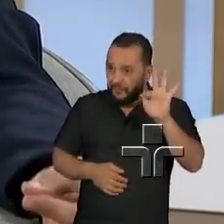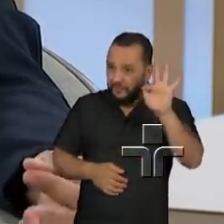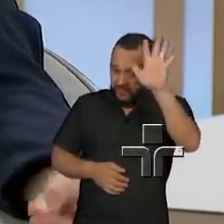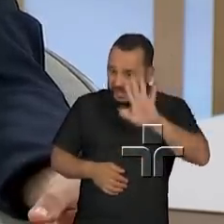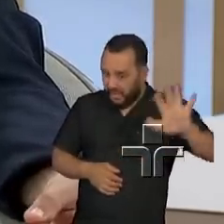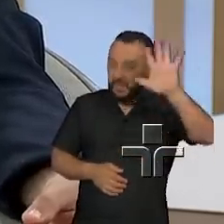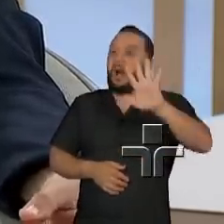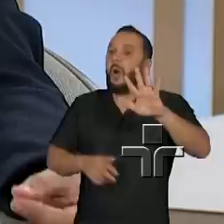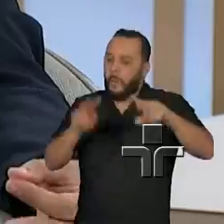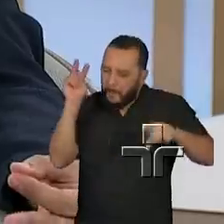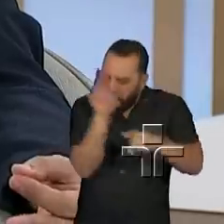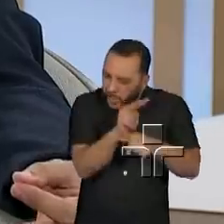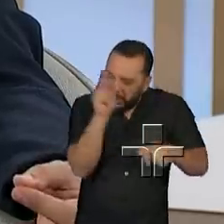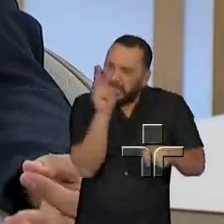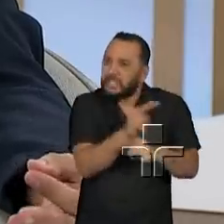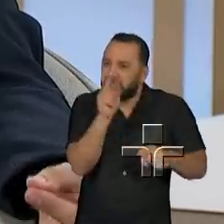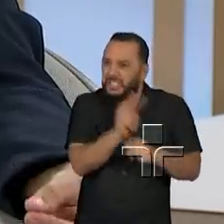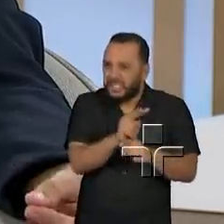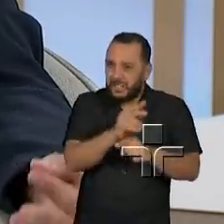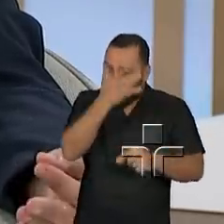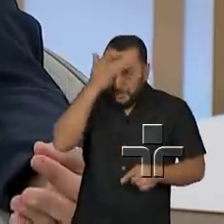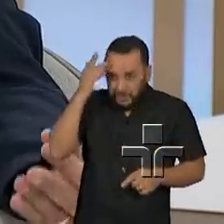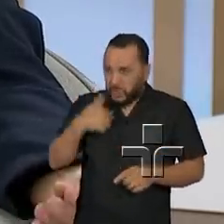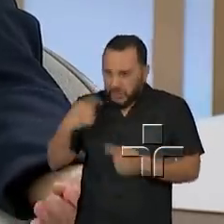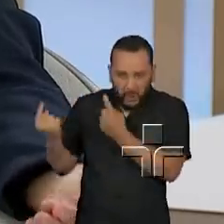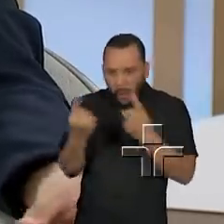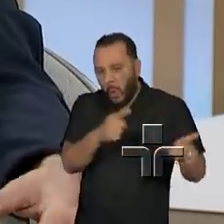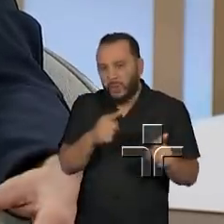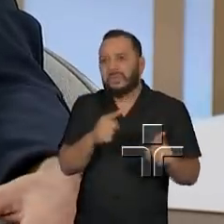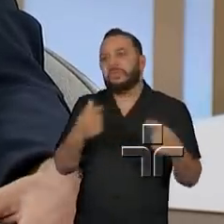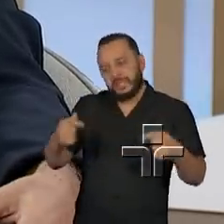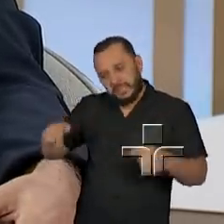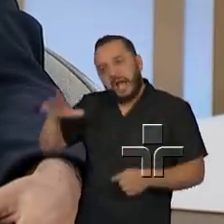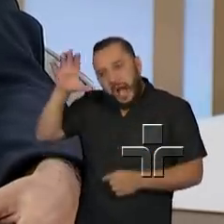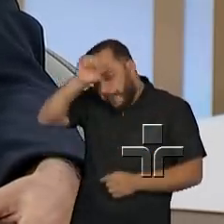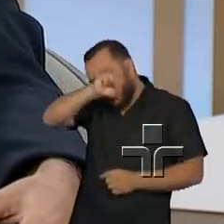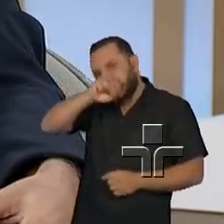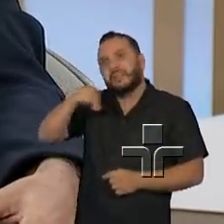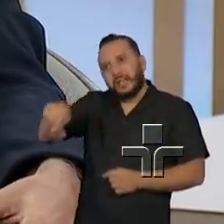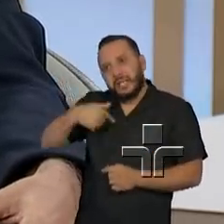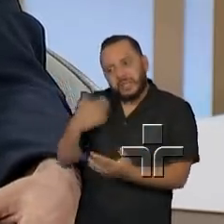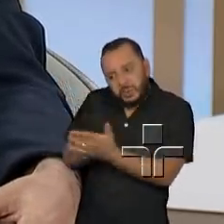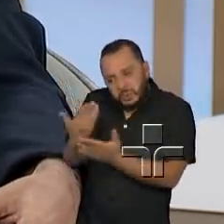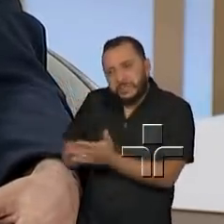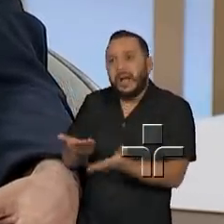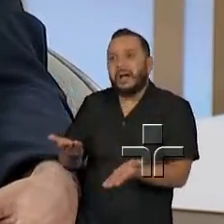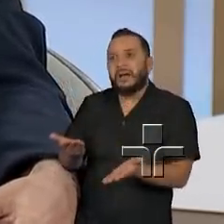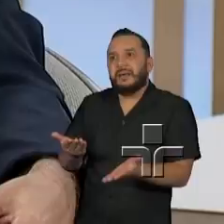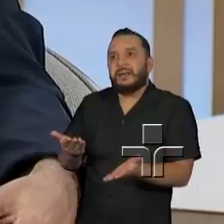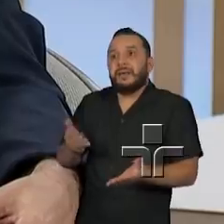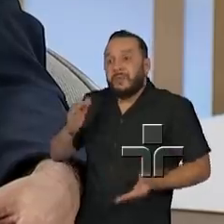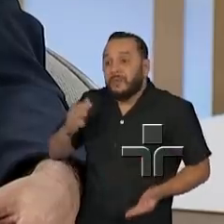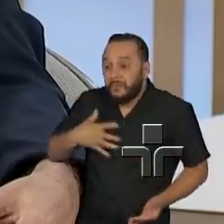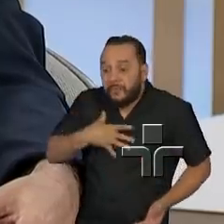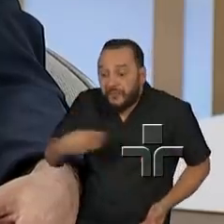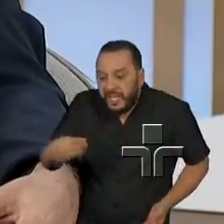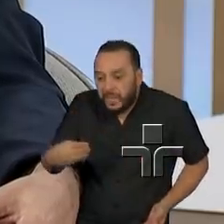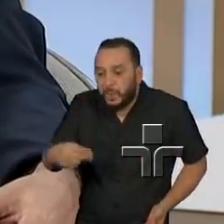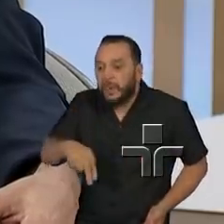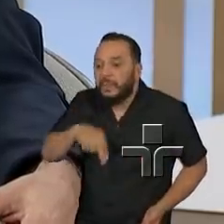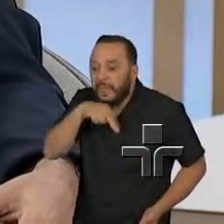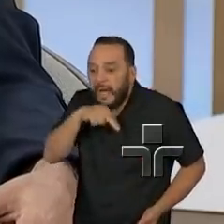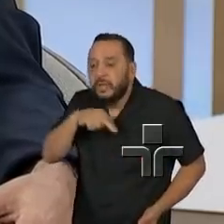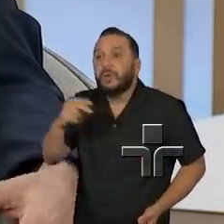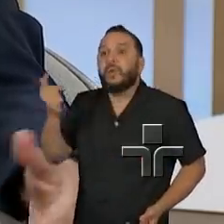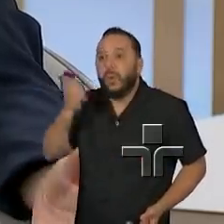contra essa universidade têm que estudar, entender melhor e saberem que a mobilidade social dos seus filhos e netos está nessa universidade. Foi assim que